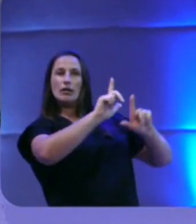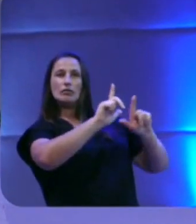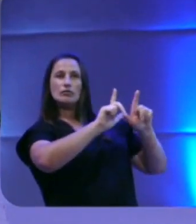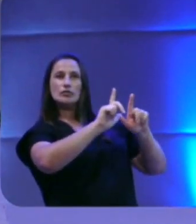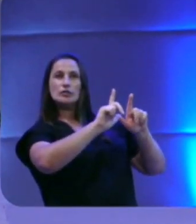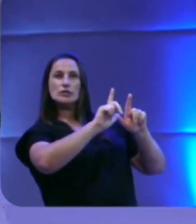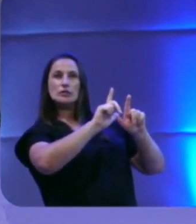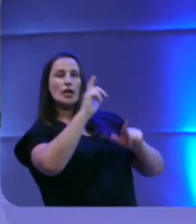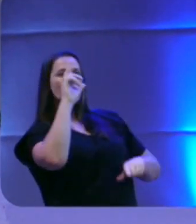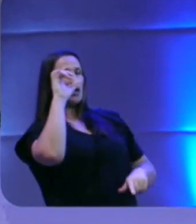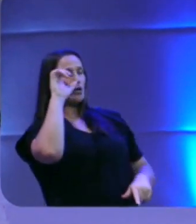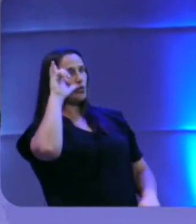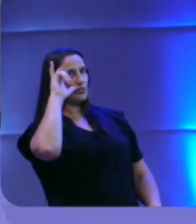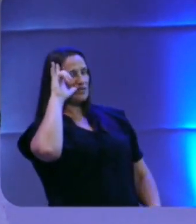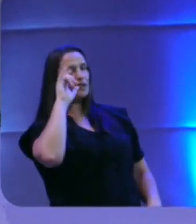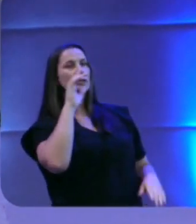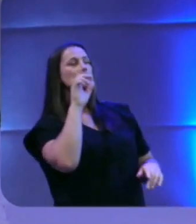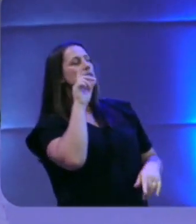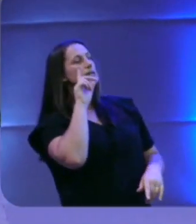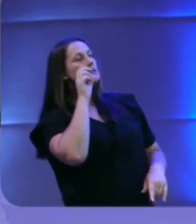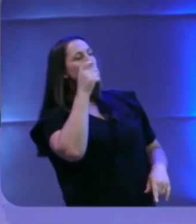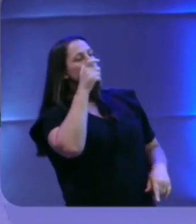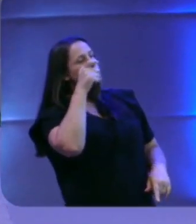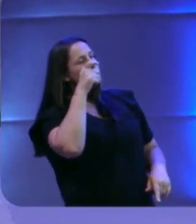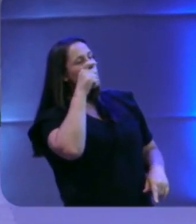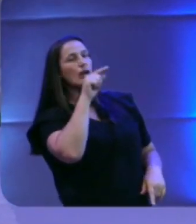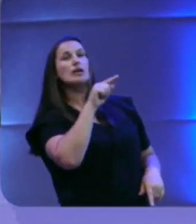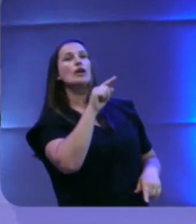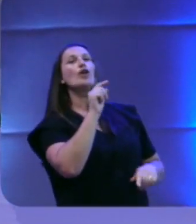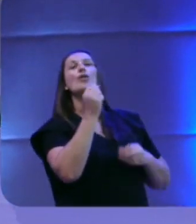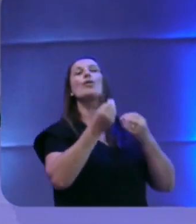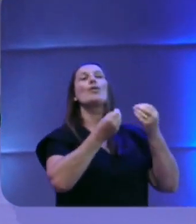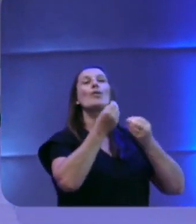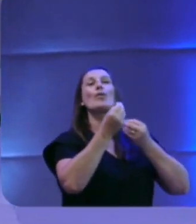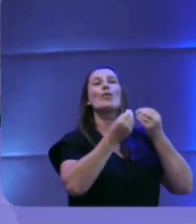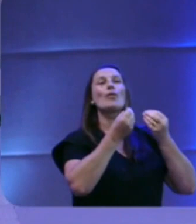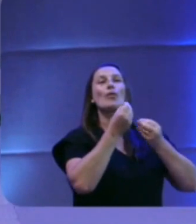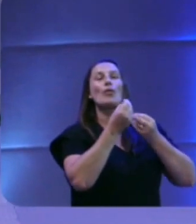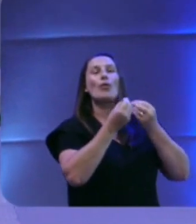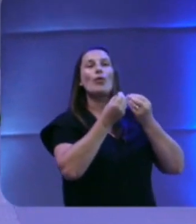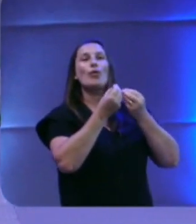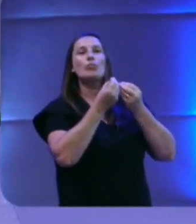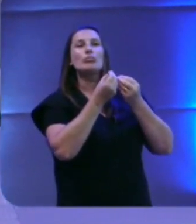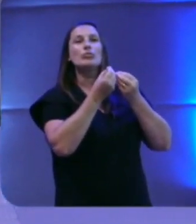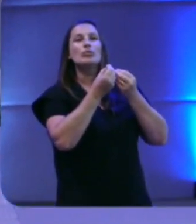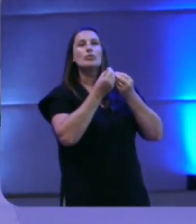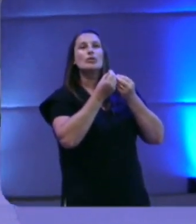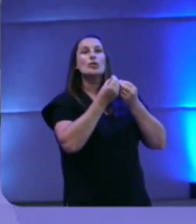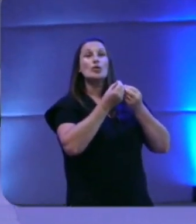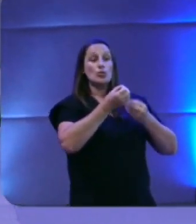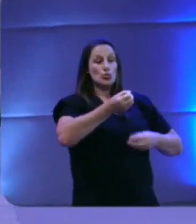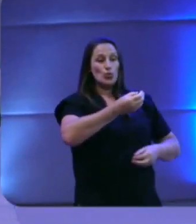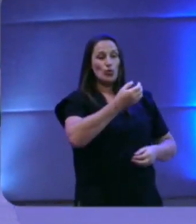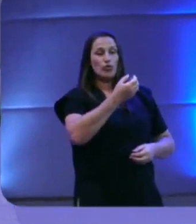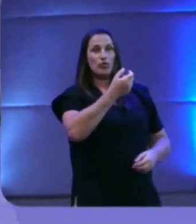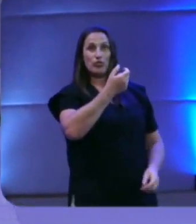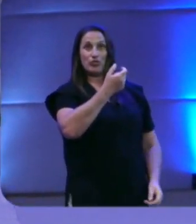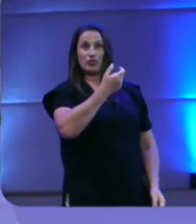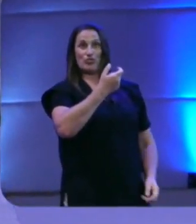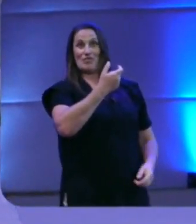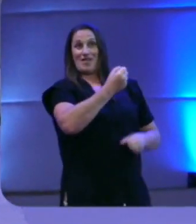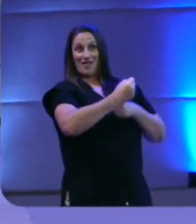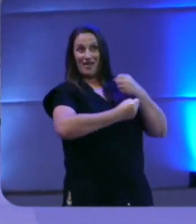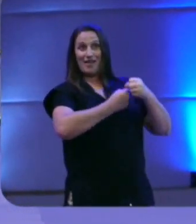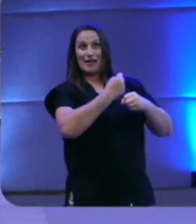podemos descobrir os planos de Deus para esse nosso novo ano. E aqui vão 3 coisas que não podem faltar na